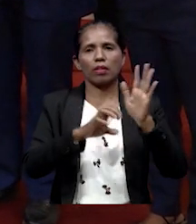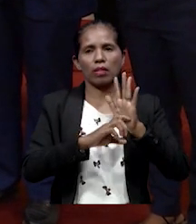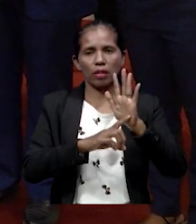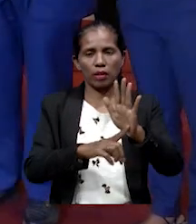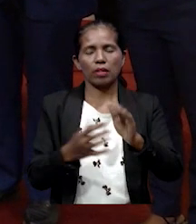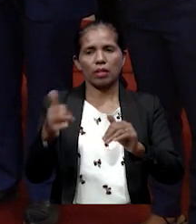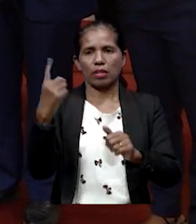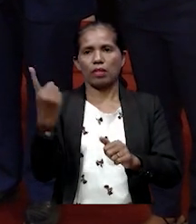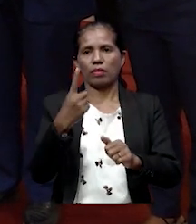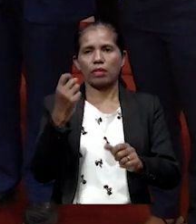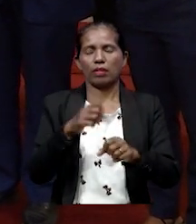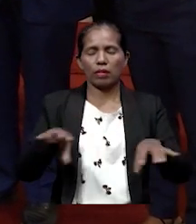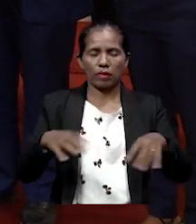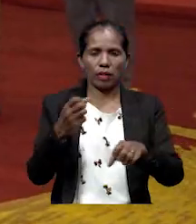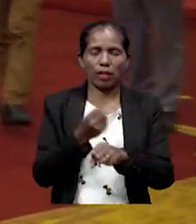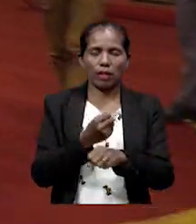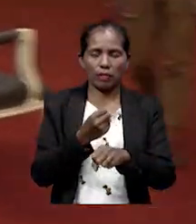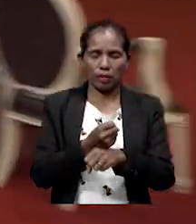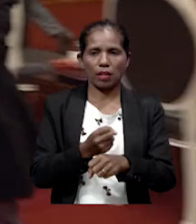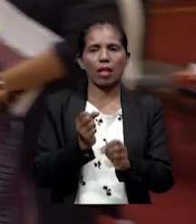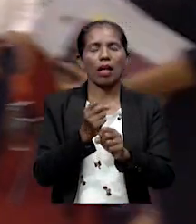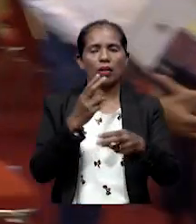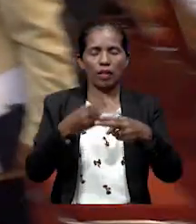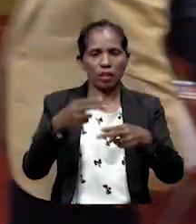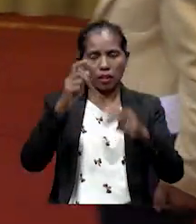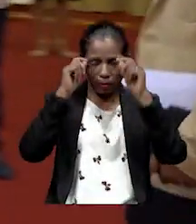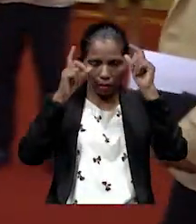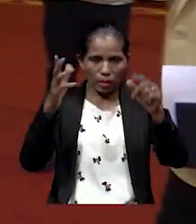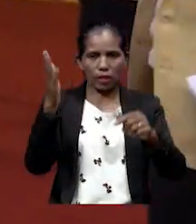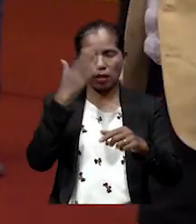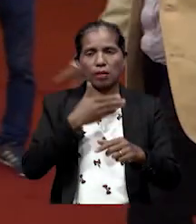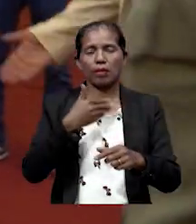Sira na fatin halo esforço o de amor em Timor Leste e Narang e a jogo